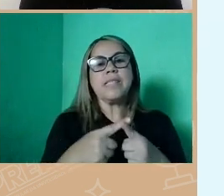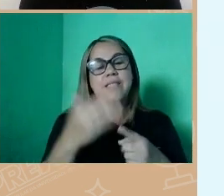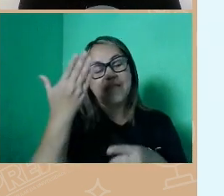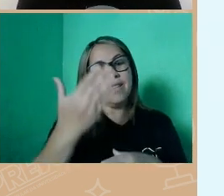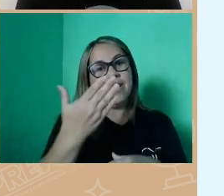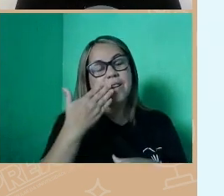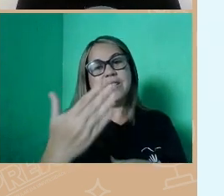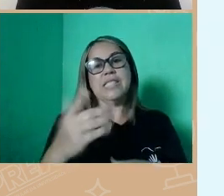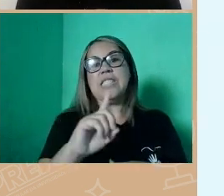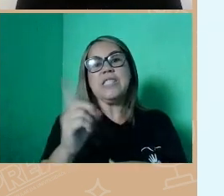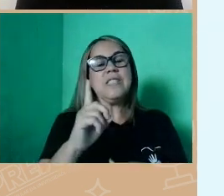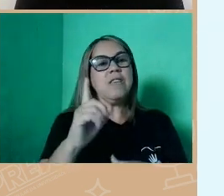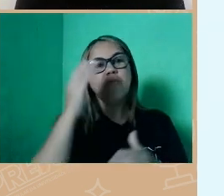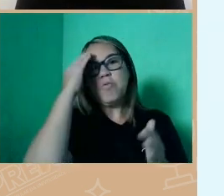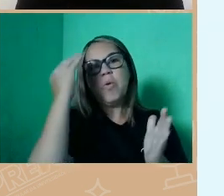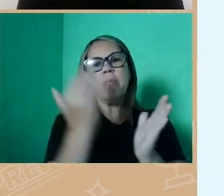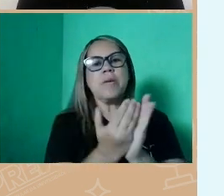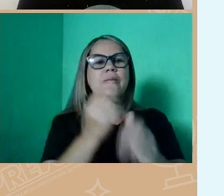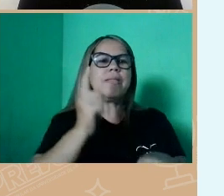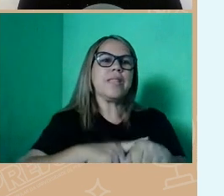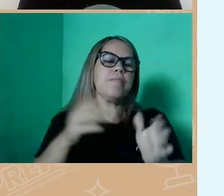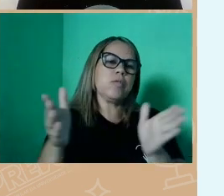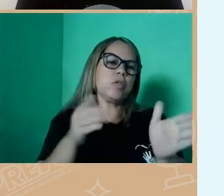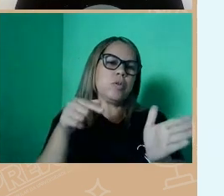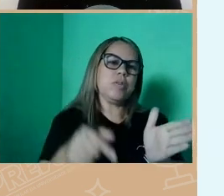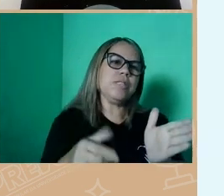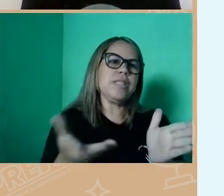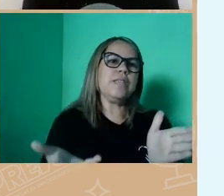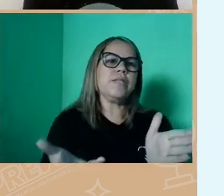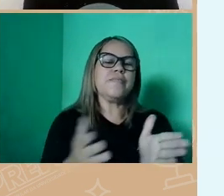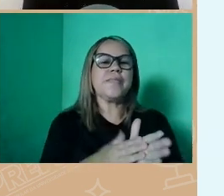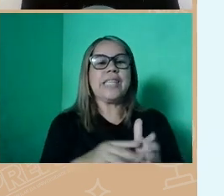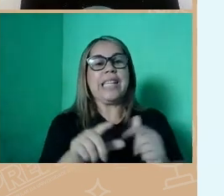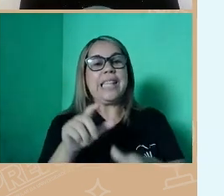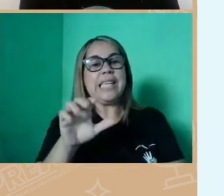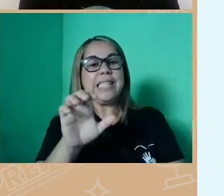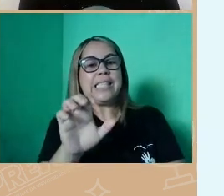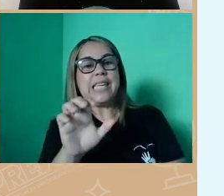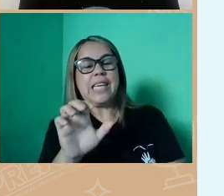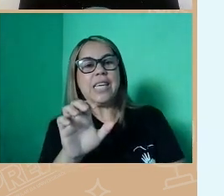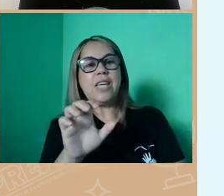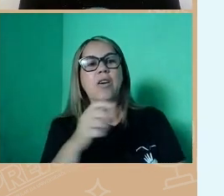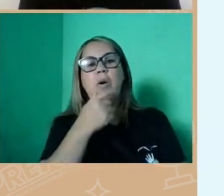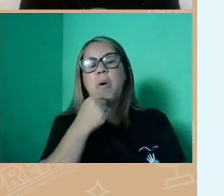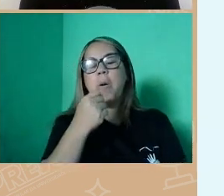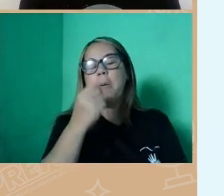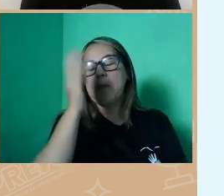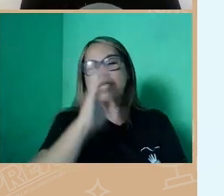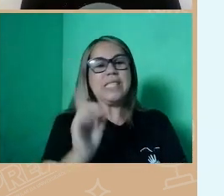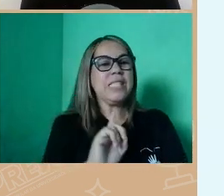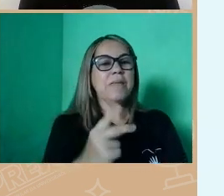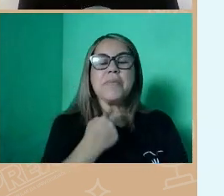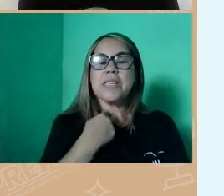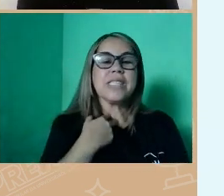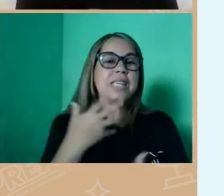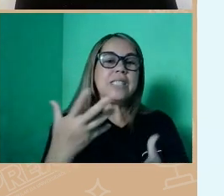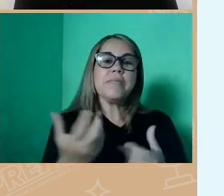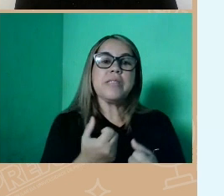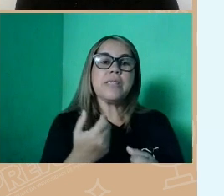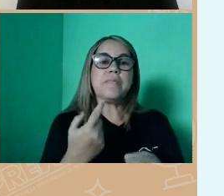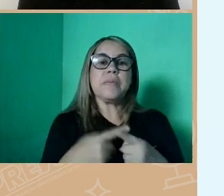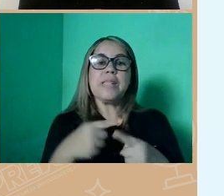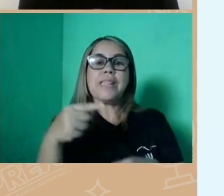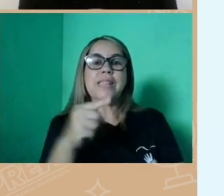tempo de contrato pré-estabelecido. Letra E. O brasileiro não poderia receber o valor dado que não